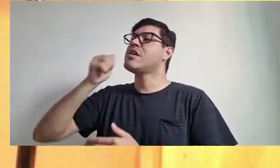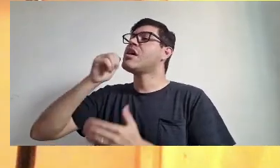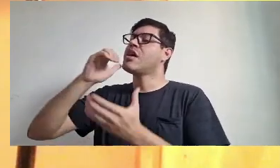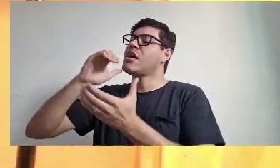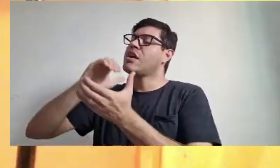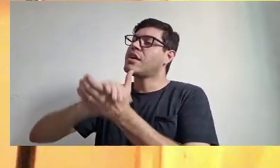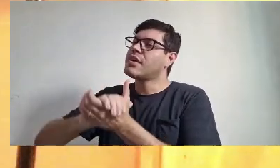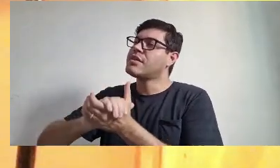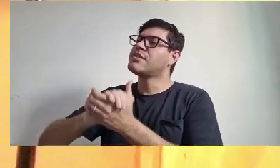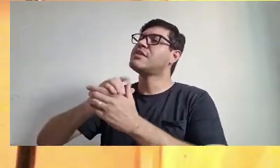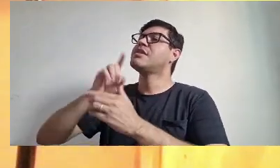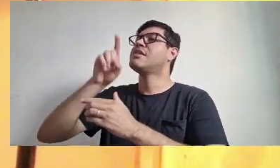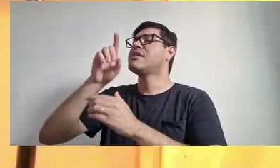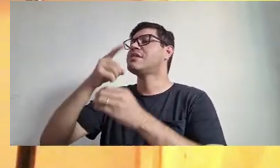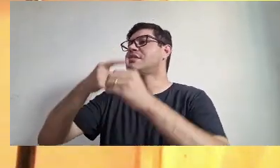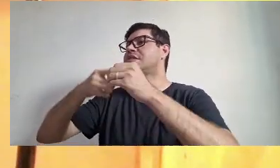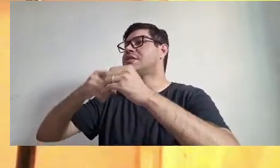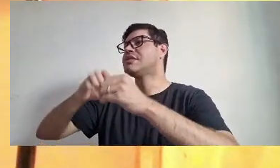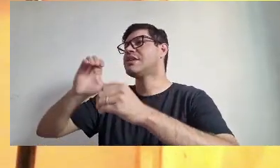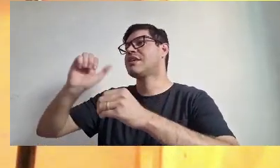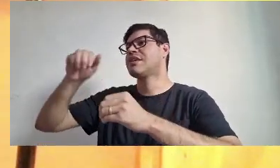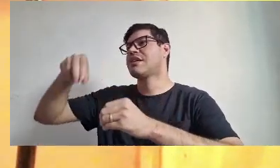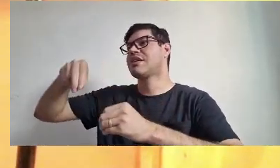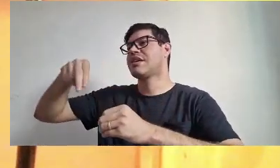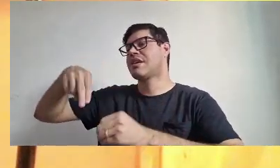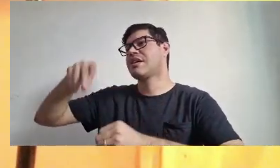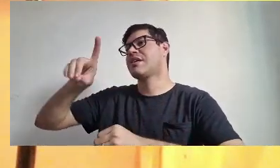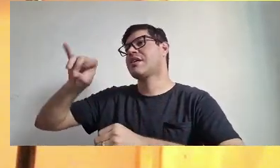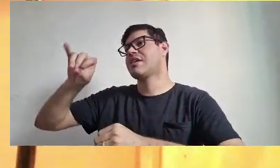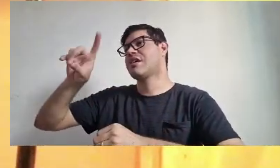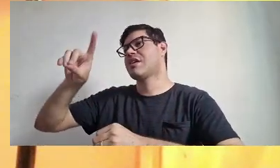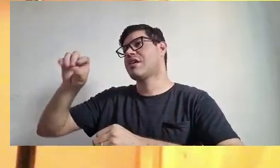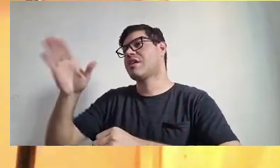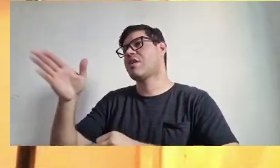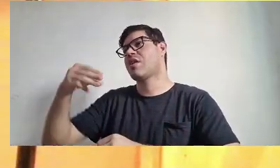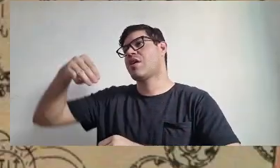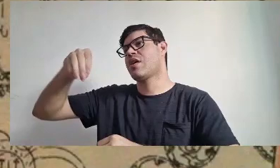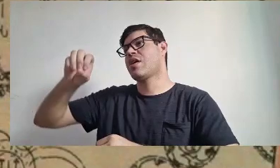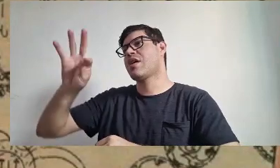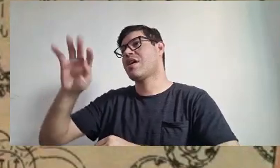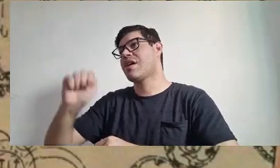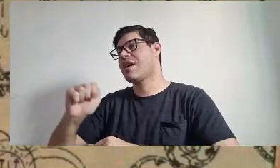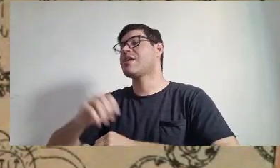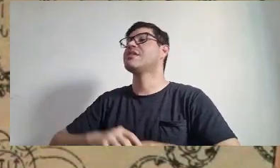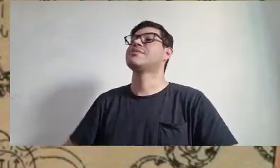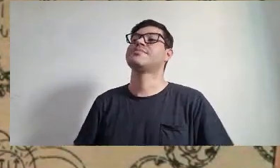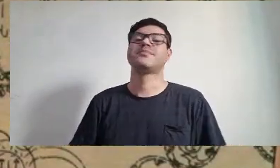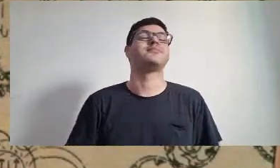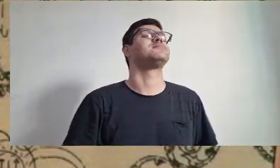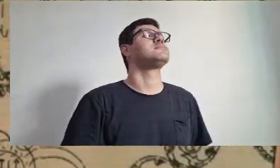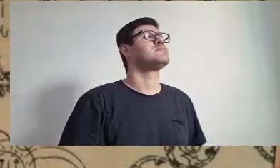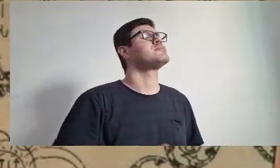Mota. De lá o senhor veio para Araras? Foi 23 de janeiro de